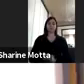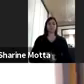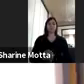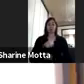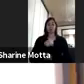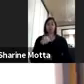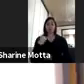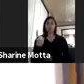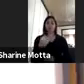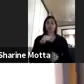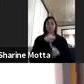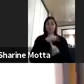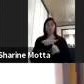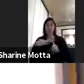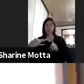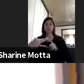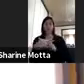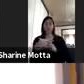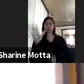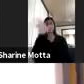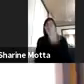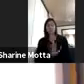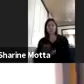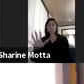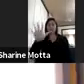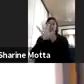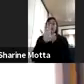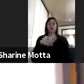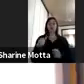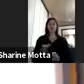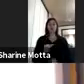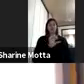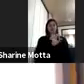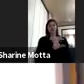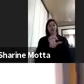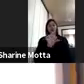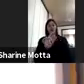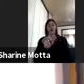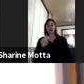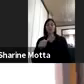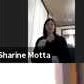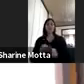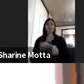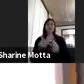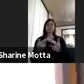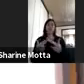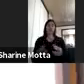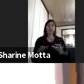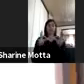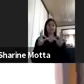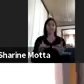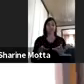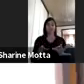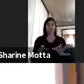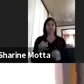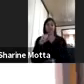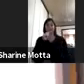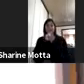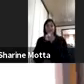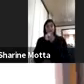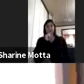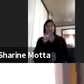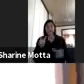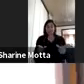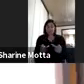em geral é que nós vamos conseguir, cada um fazendo a sua parte, diminuir o tráfico de pessoas. O Ministério Público do Trabalho